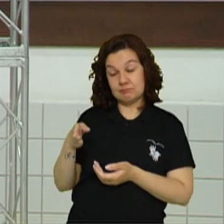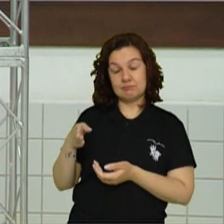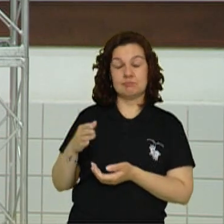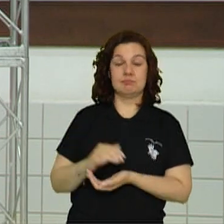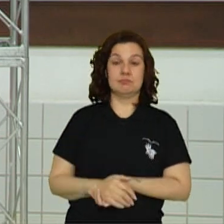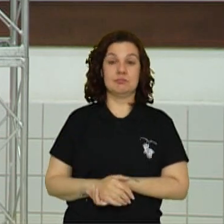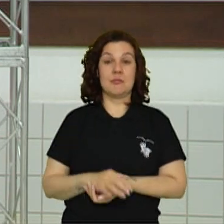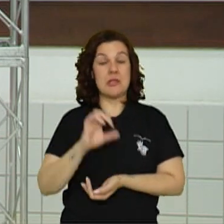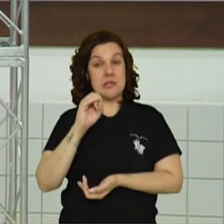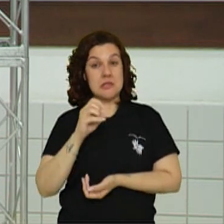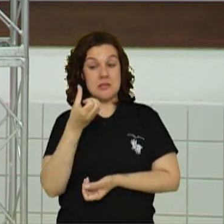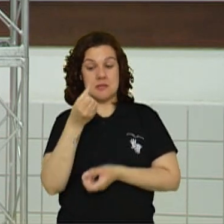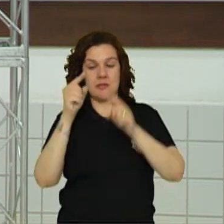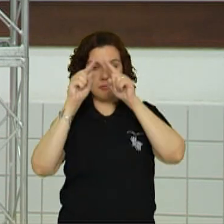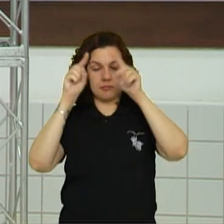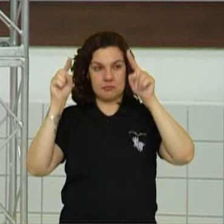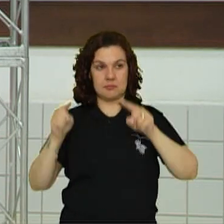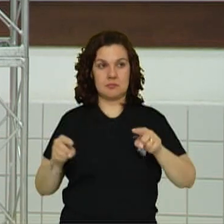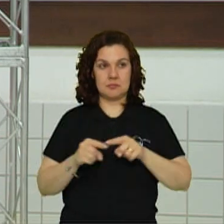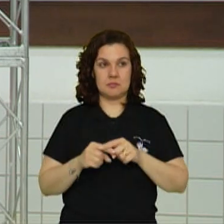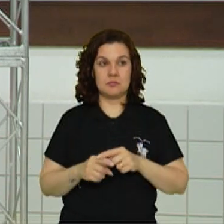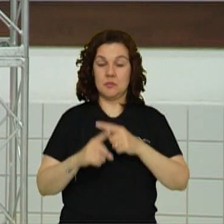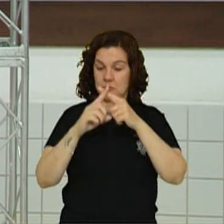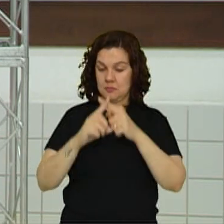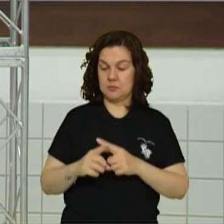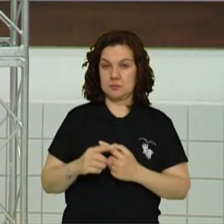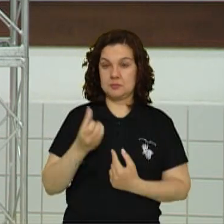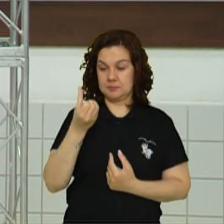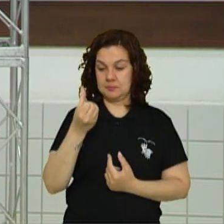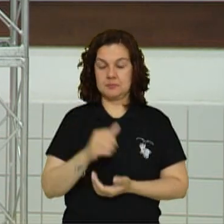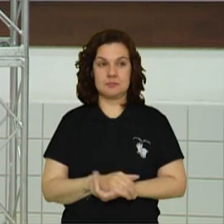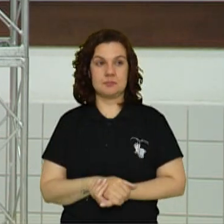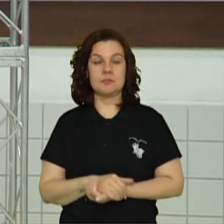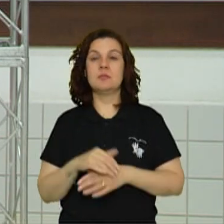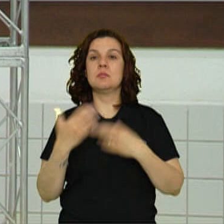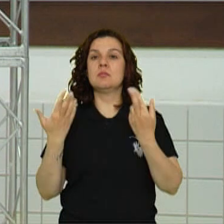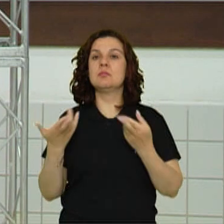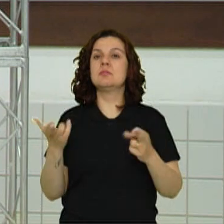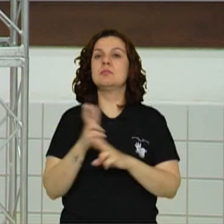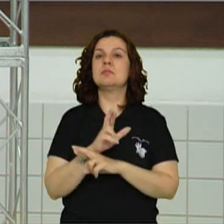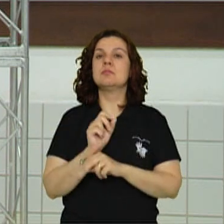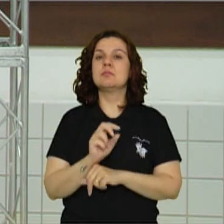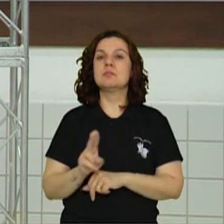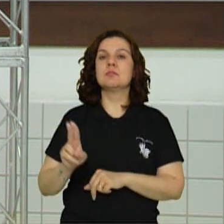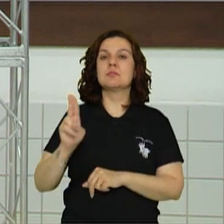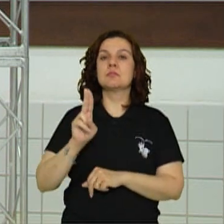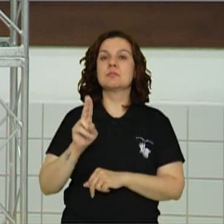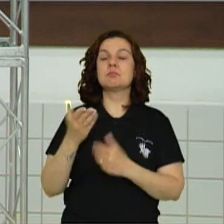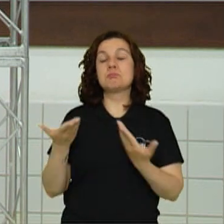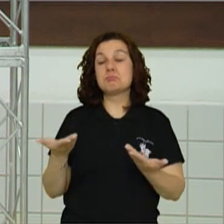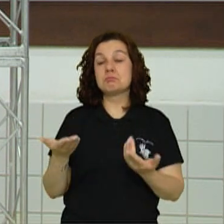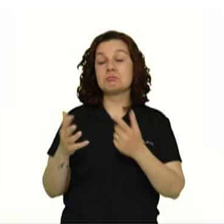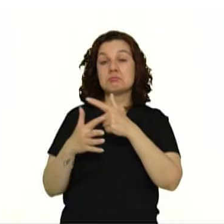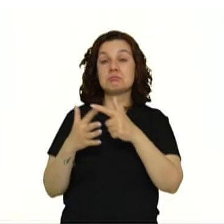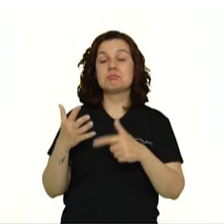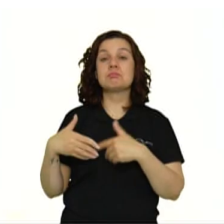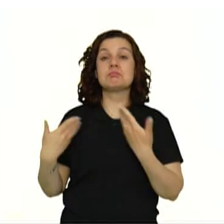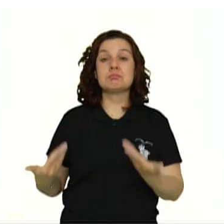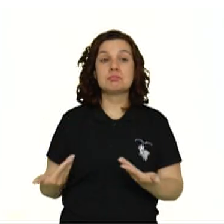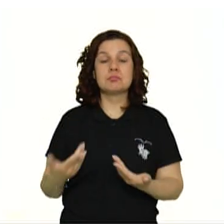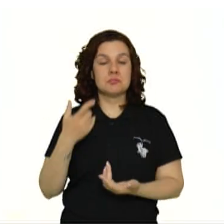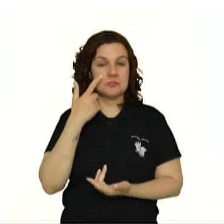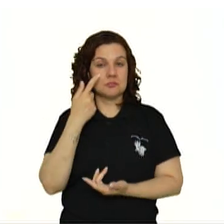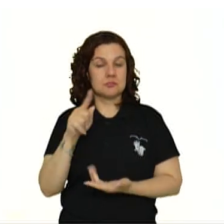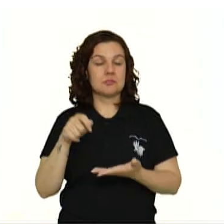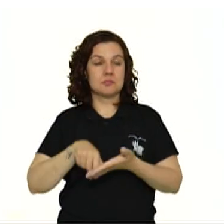Se um hexágono tem 6 lados, multiplica por 6. Qual relação que você vai usar? Raio, apótema, altura. Olha